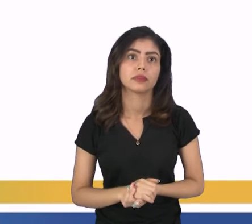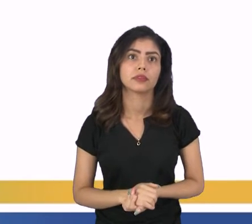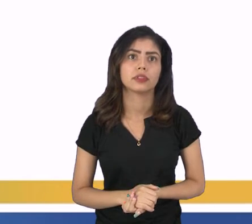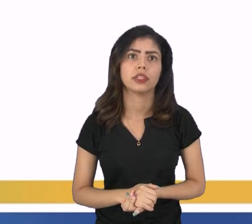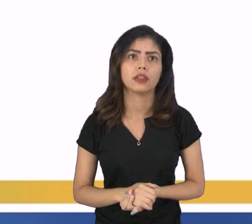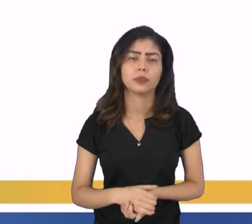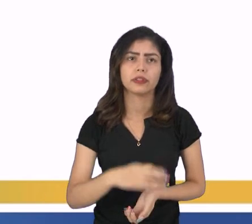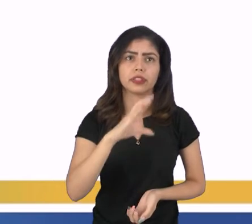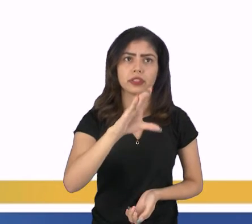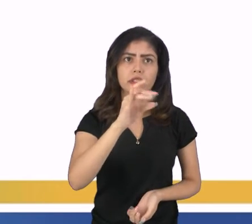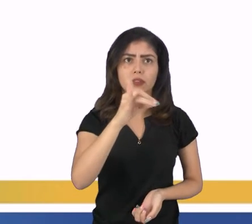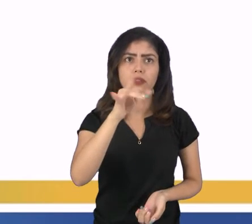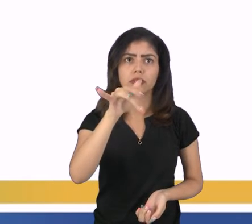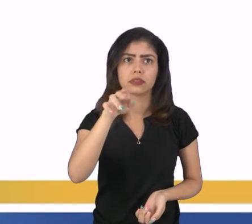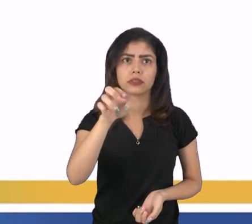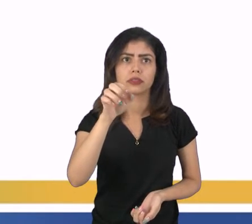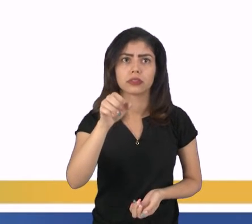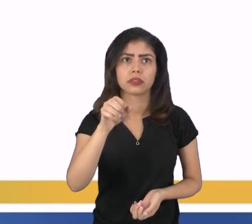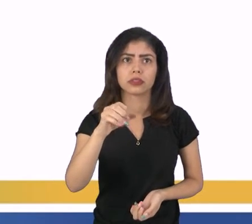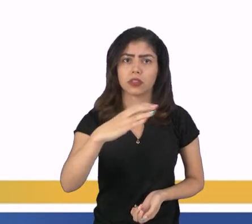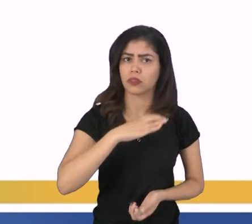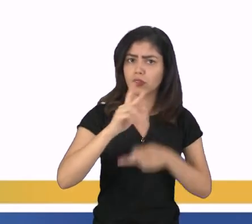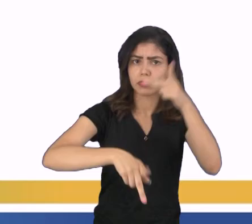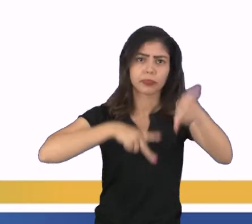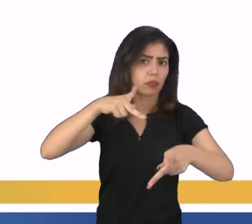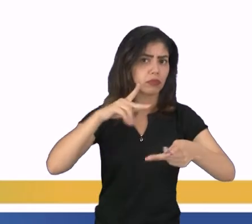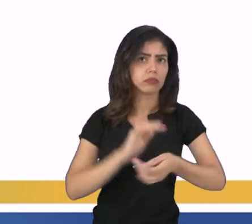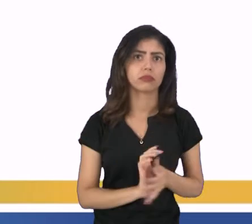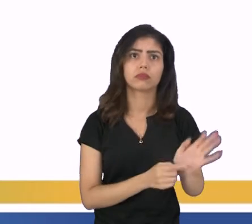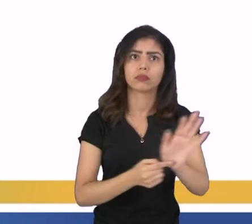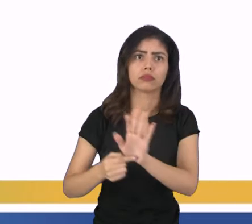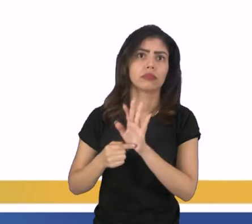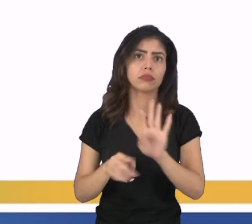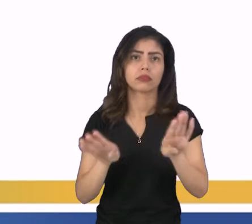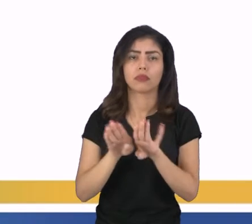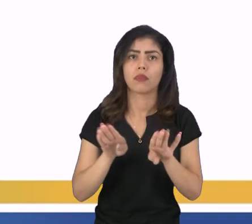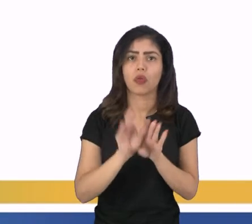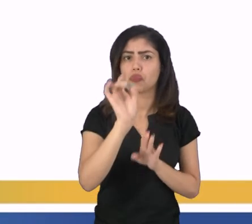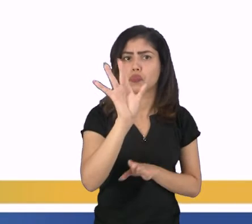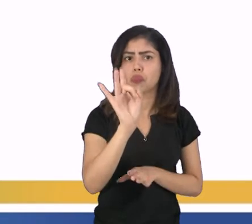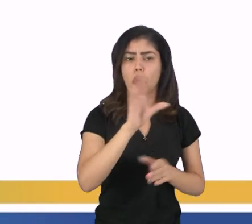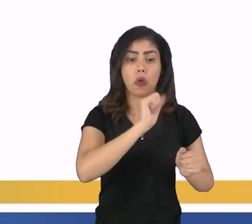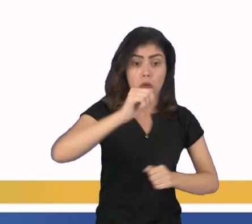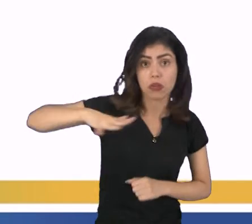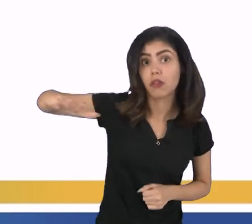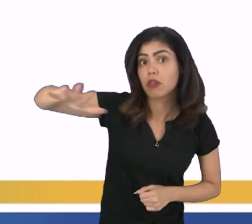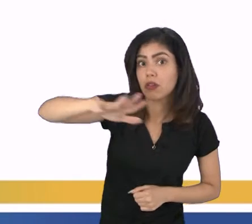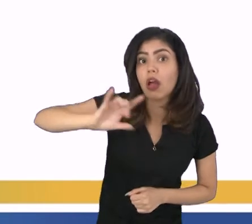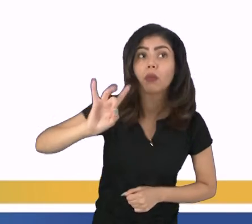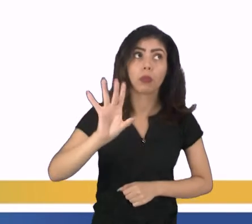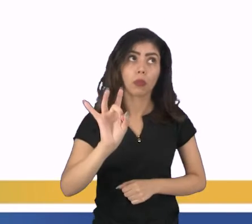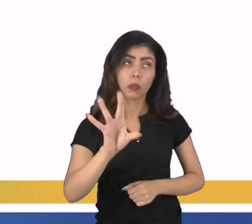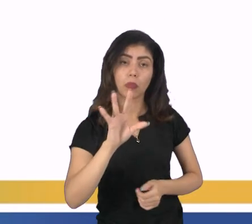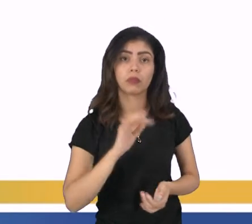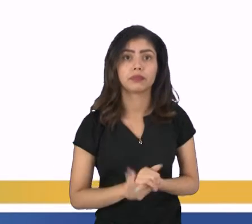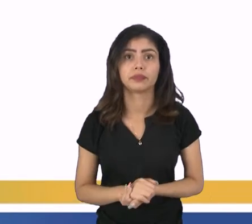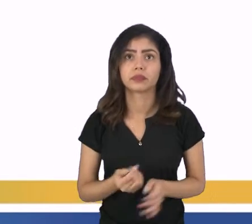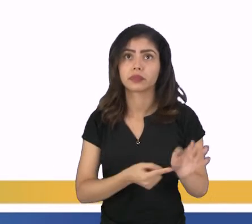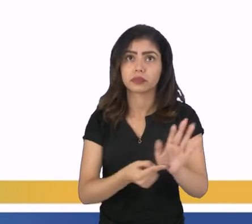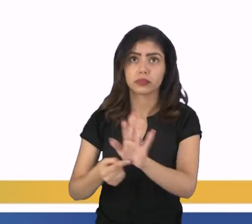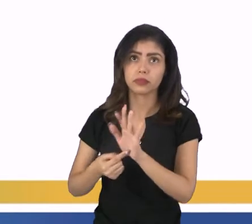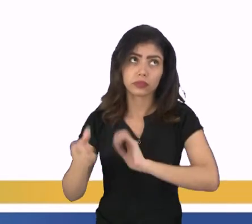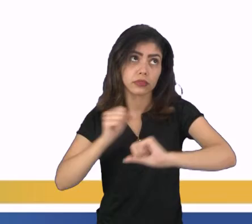Povo. Ela foi feita num ambiente que era o nada, apenas uma área de campo. E aí você mostra que é